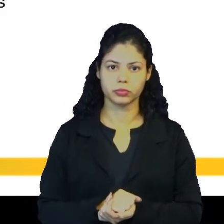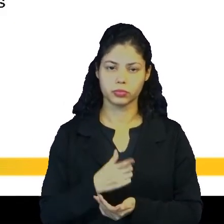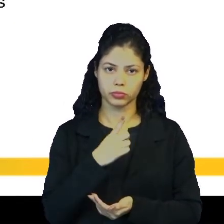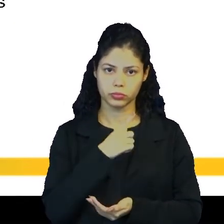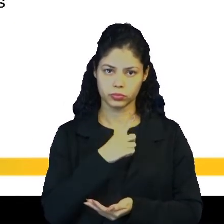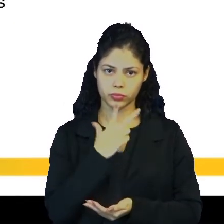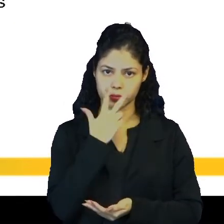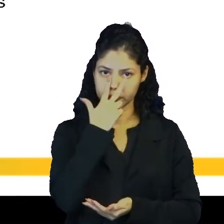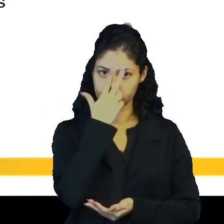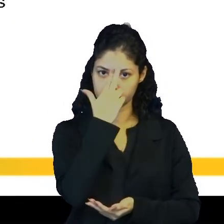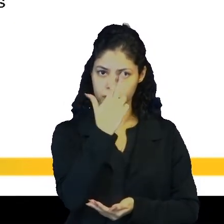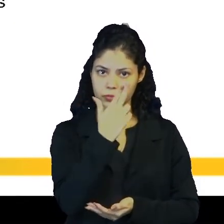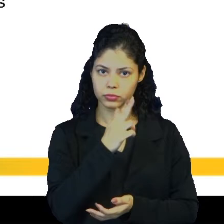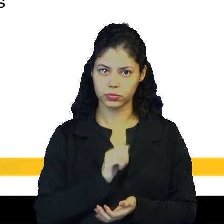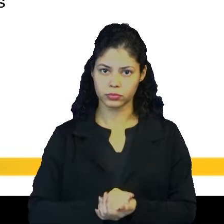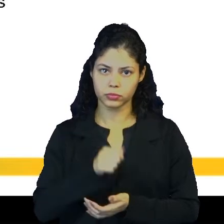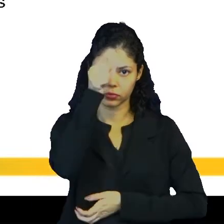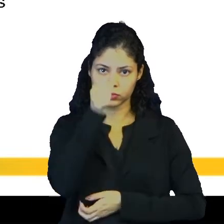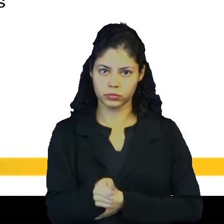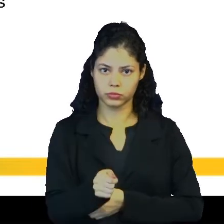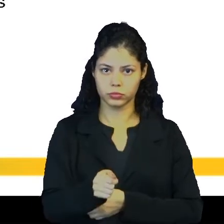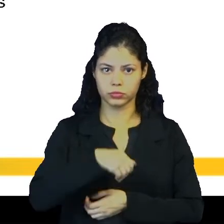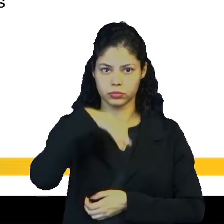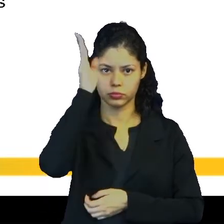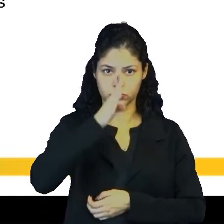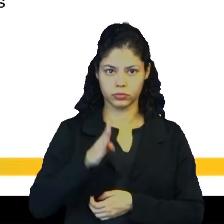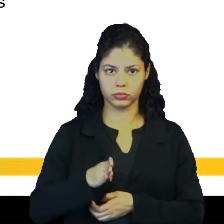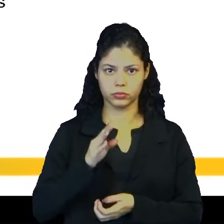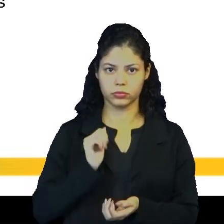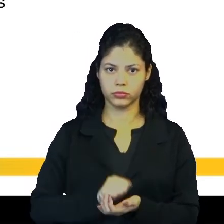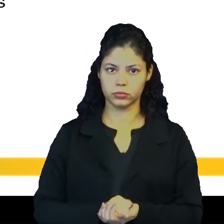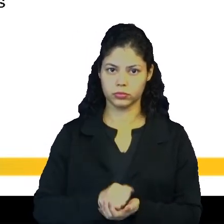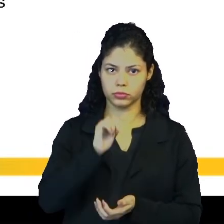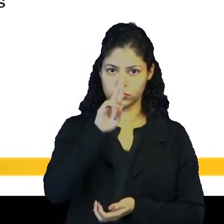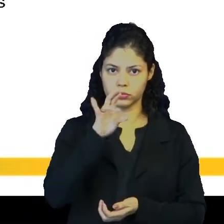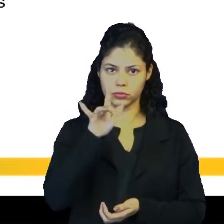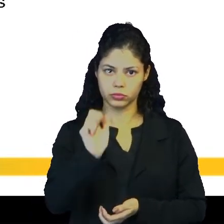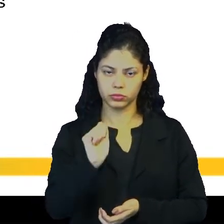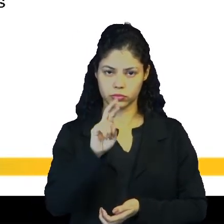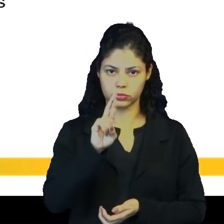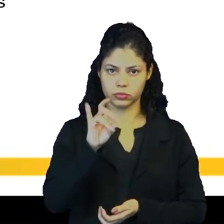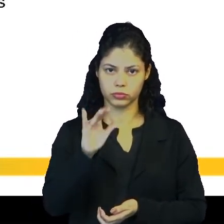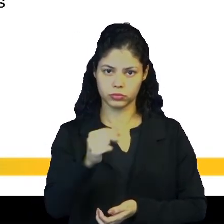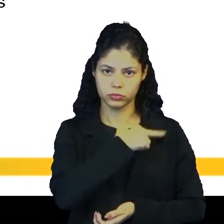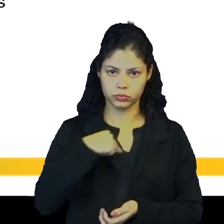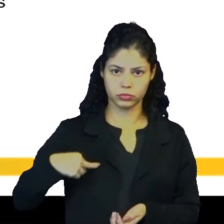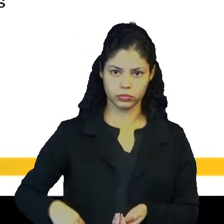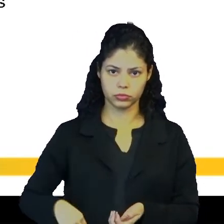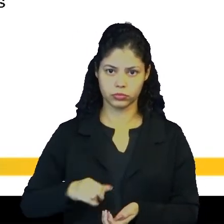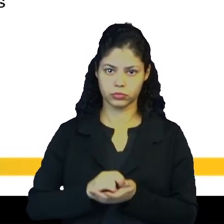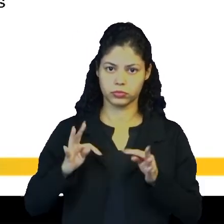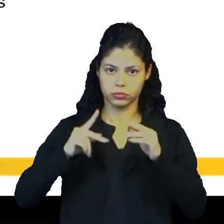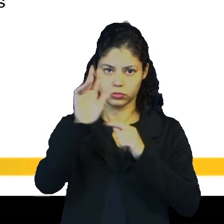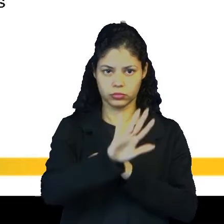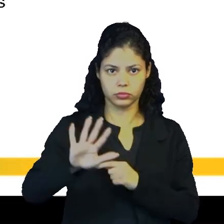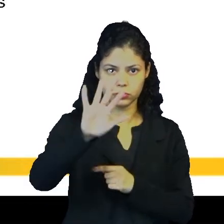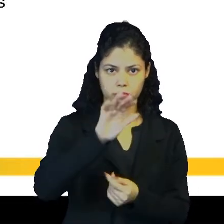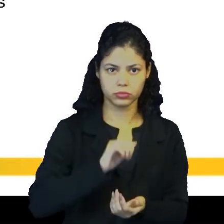Existem semelhança entre as ditaduras militares brasileiras, argentina, uruguaia e chilena. Todas